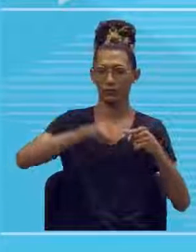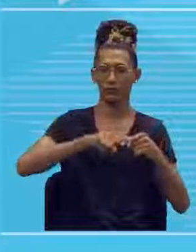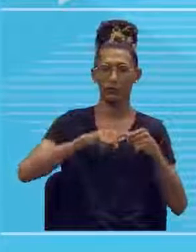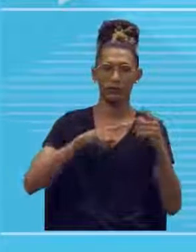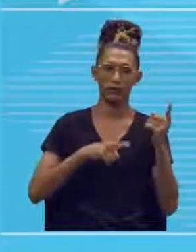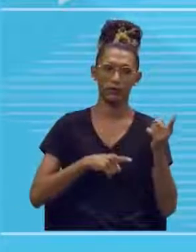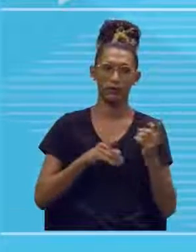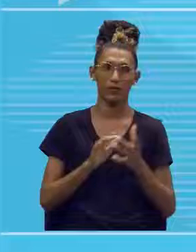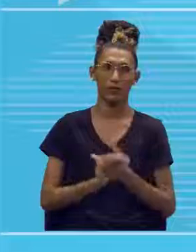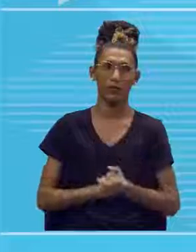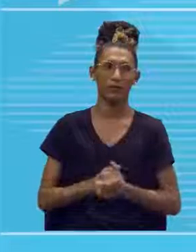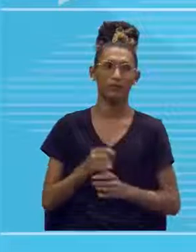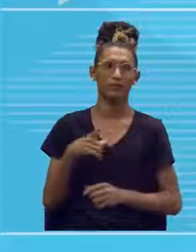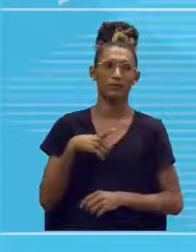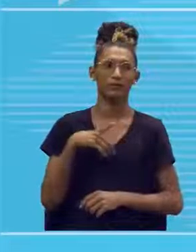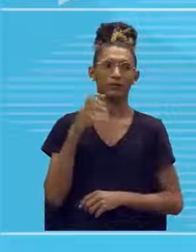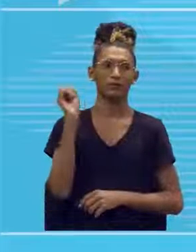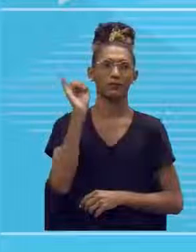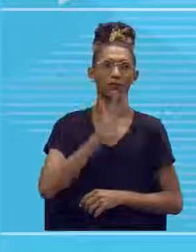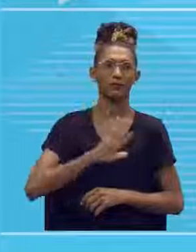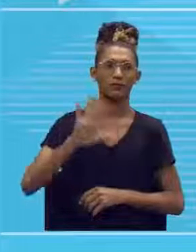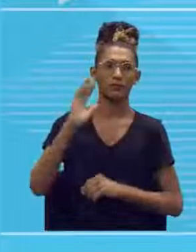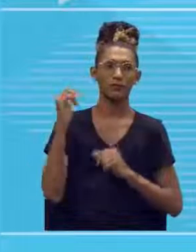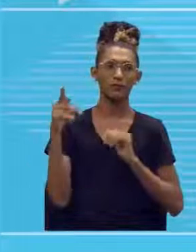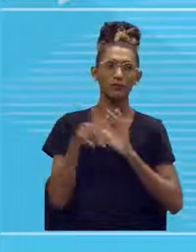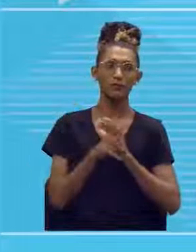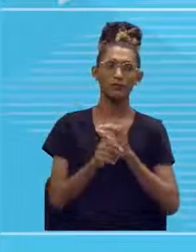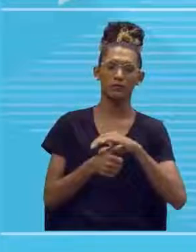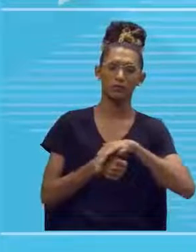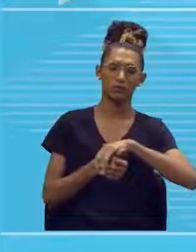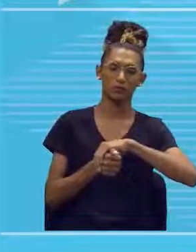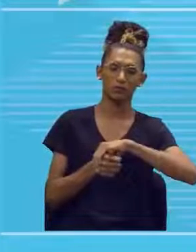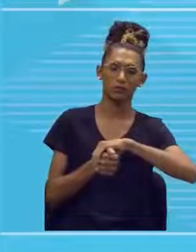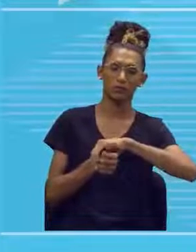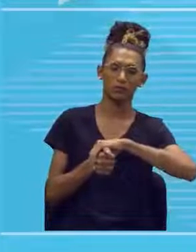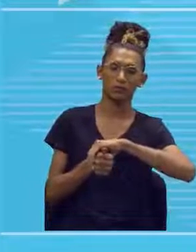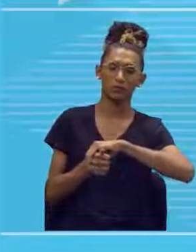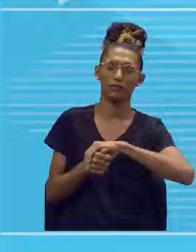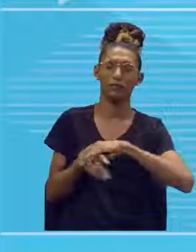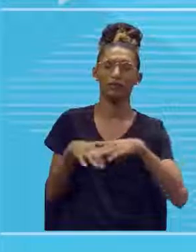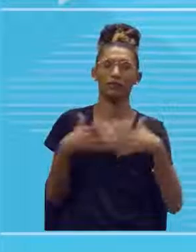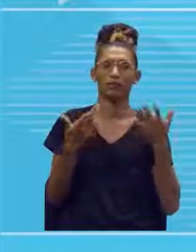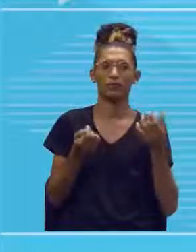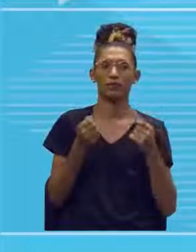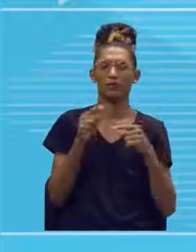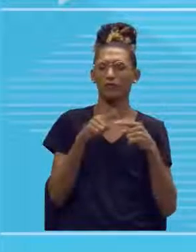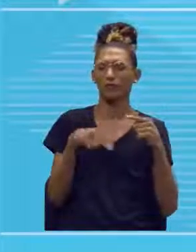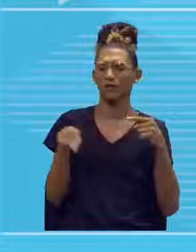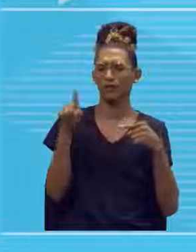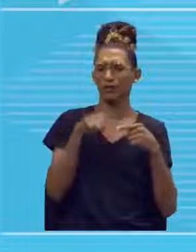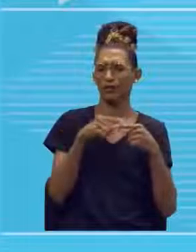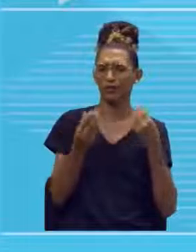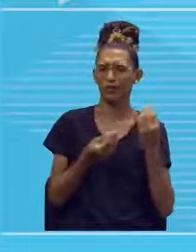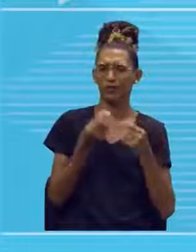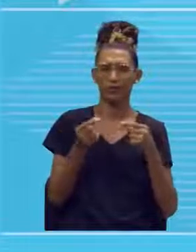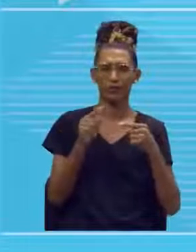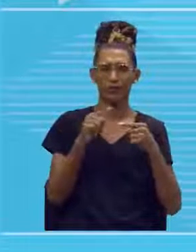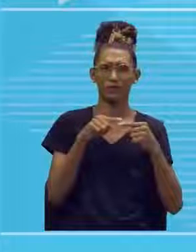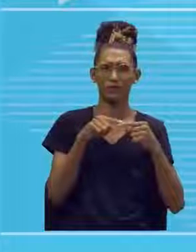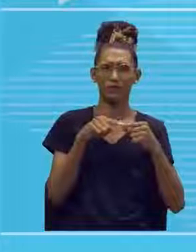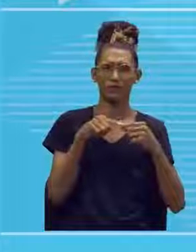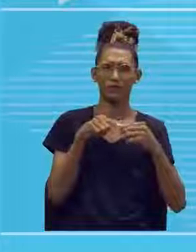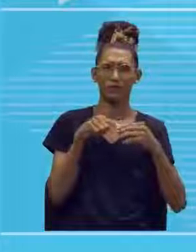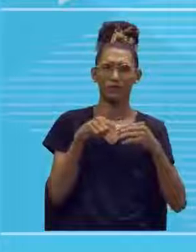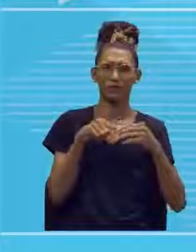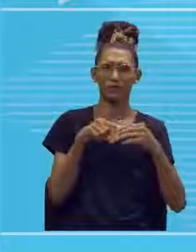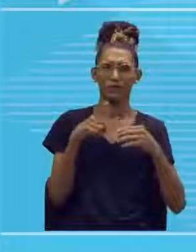tenho aqui ó a imagem da Tartaruga cósmica essa terra estava apoiada